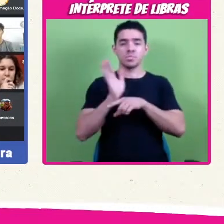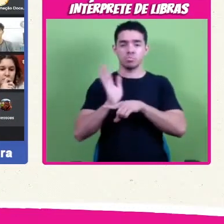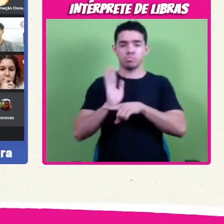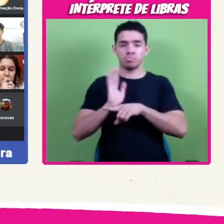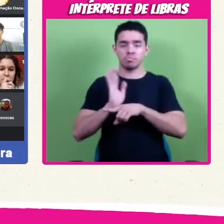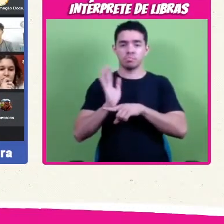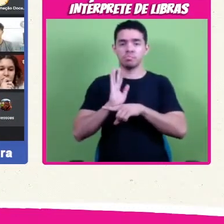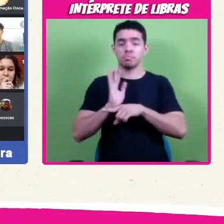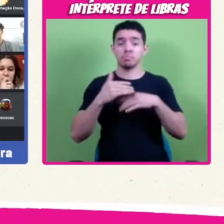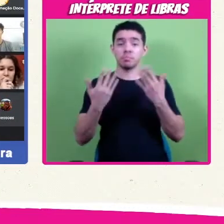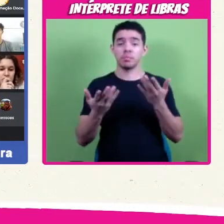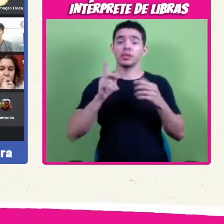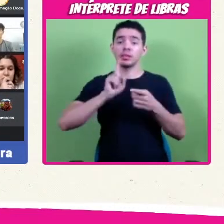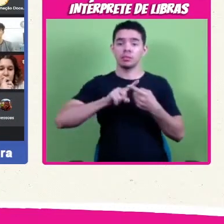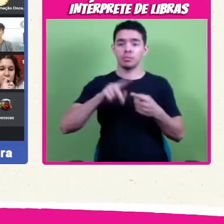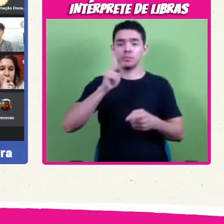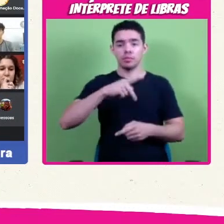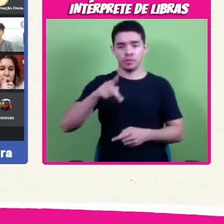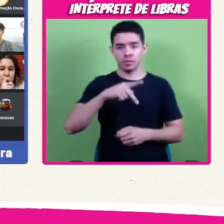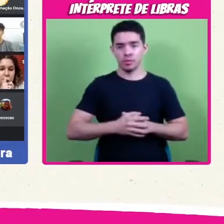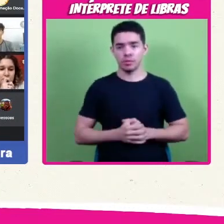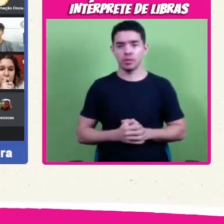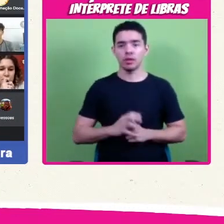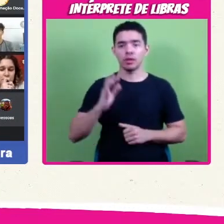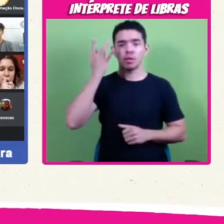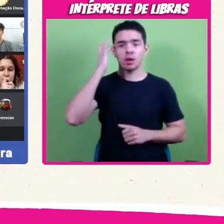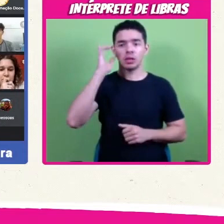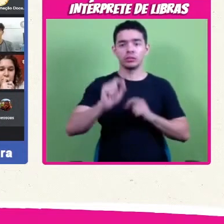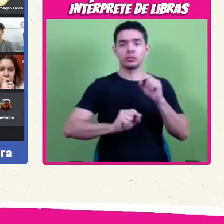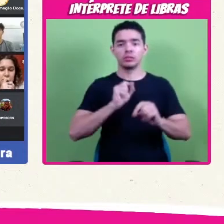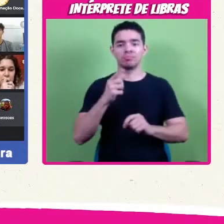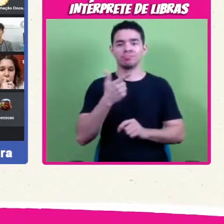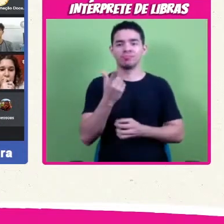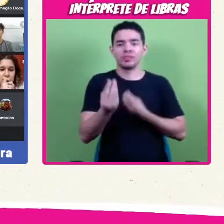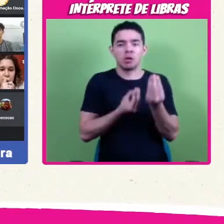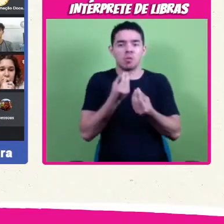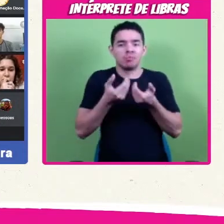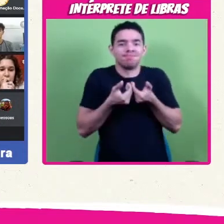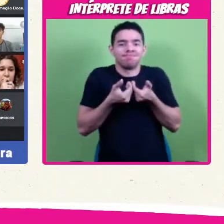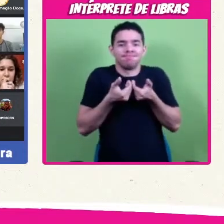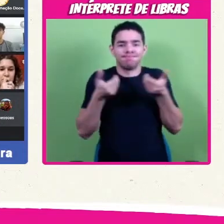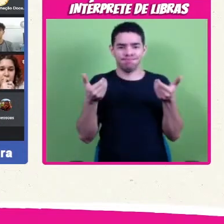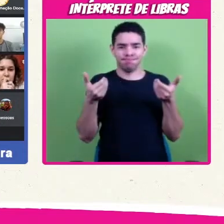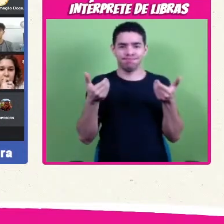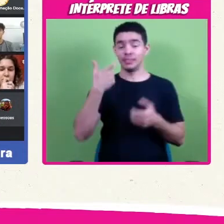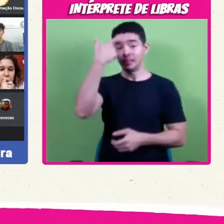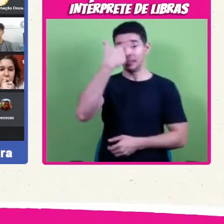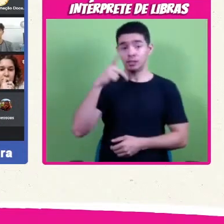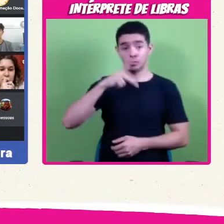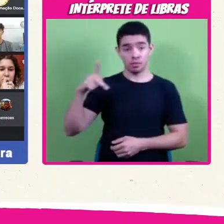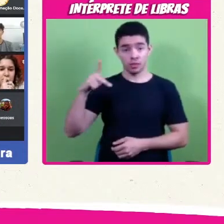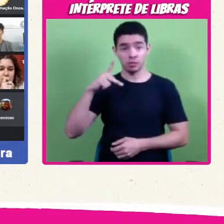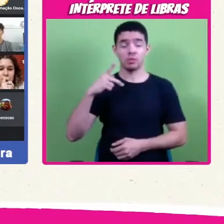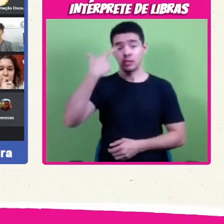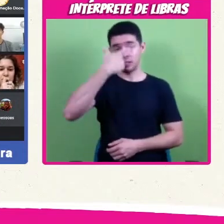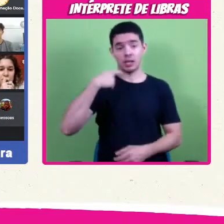né? E também professora. Eu acho que eu não tenho como descolar as duas coisas, né, de ser professor e ser artista,